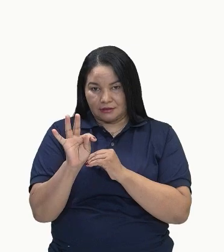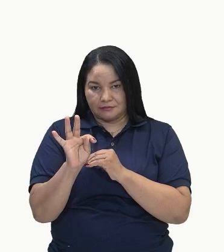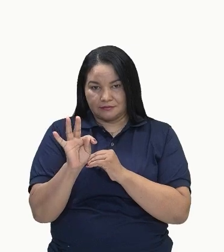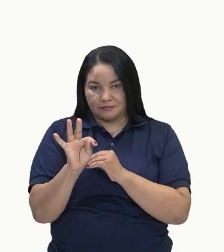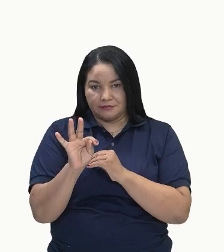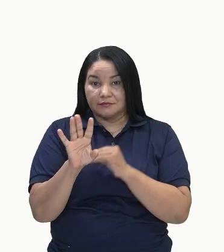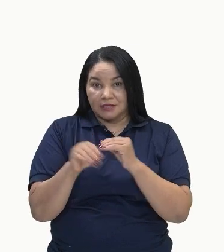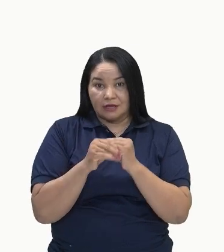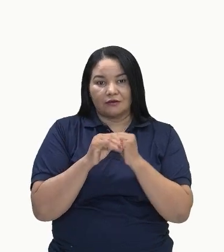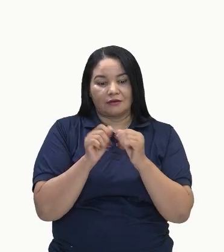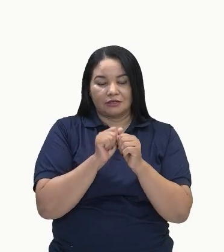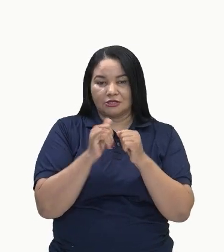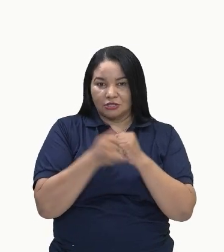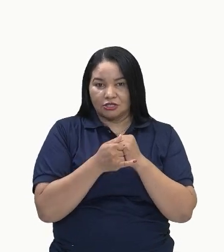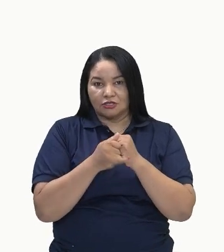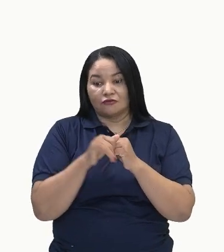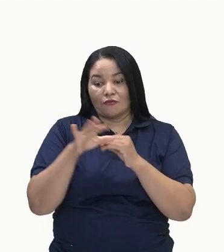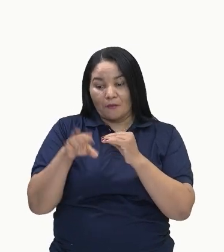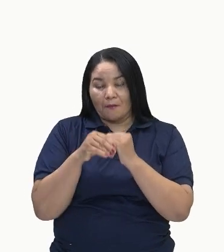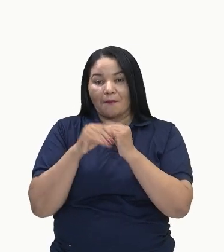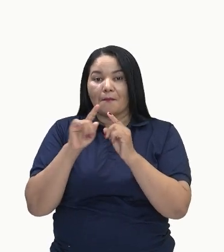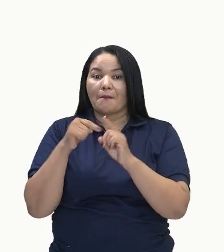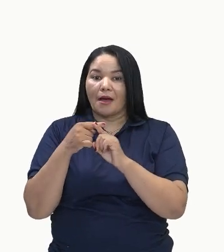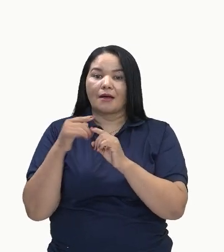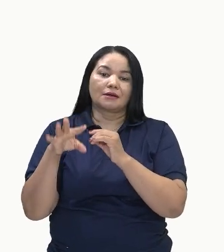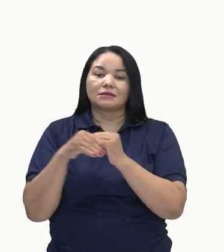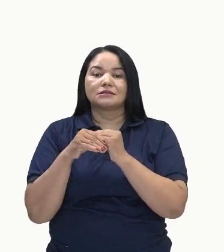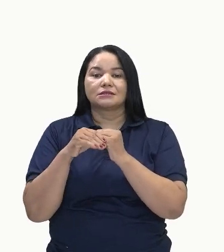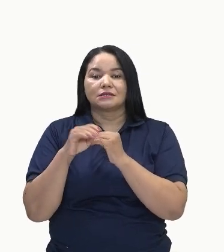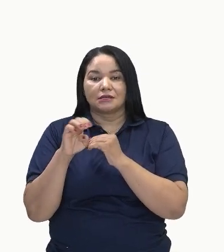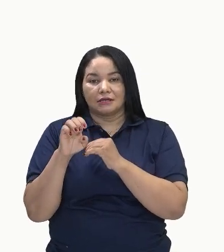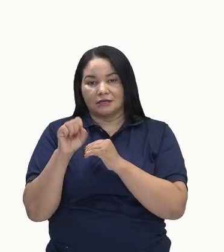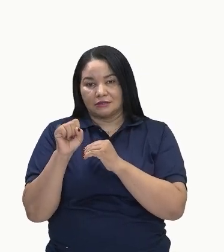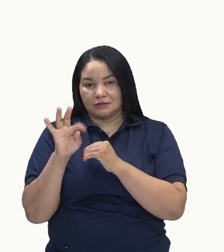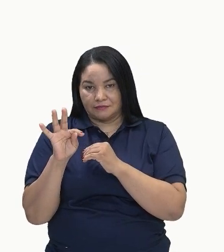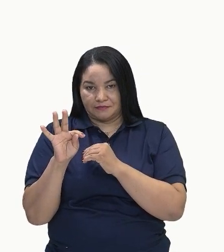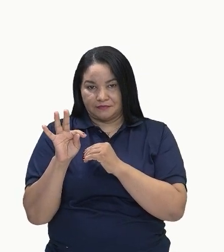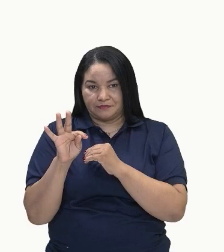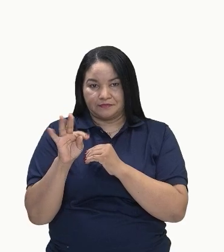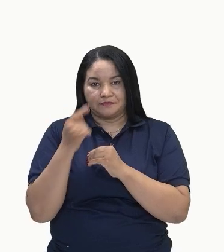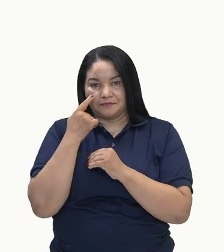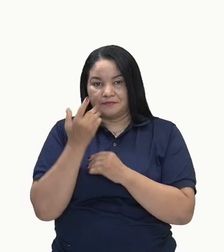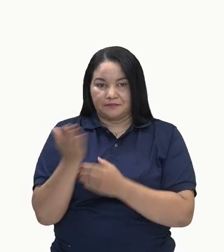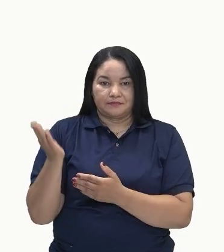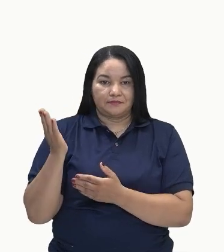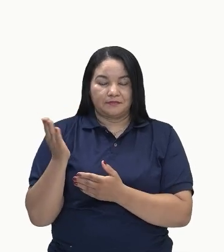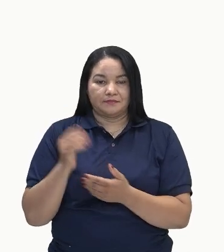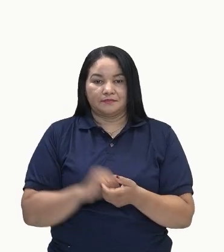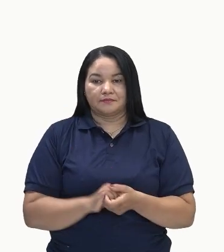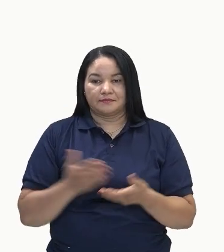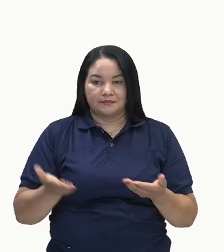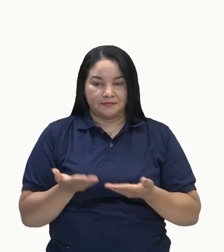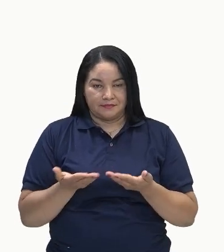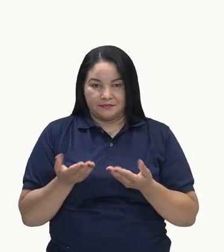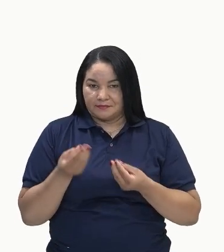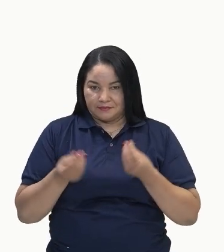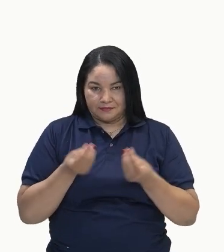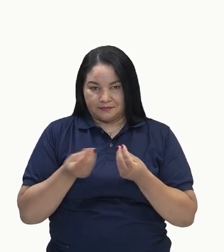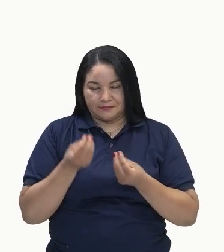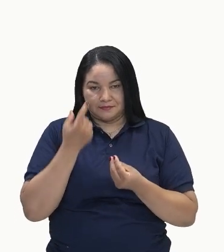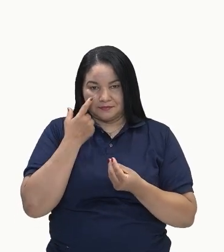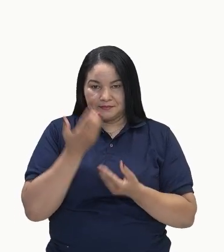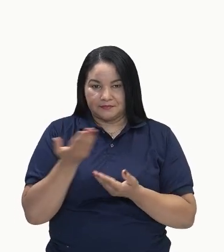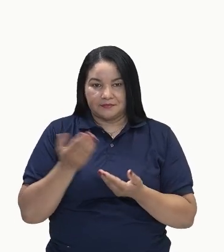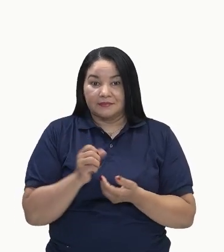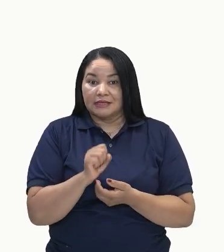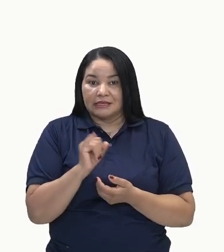adjetivo. Essa é a forma principal, tá certo? Então, adjetivo curto, acrescenta EST. Vamos ver as sub-regras. Se o meu adjetivo